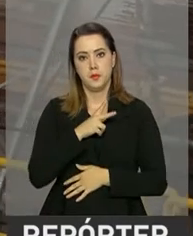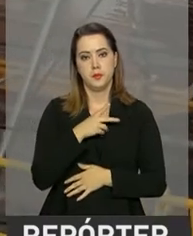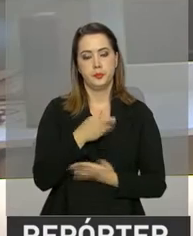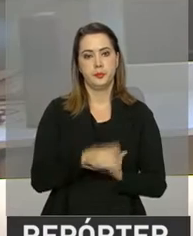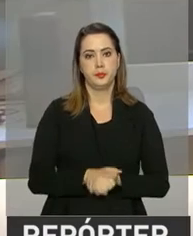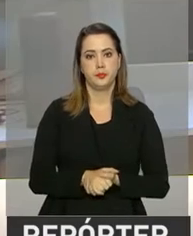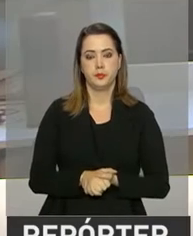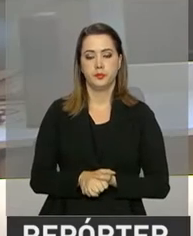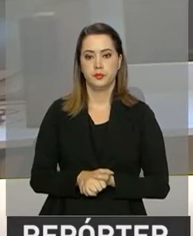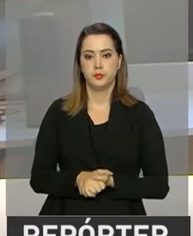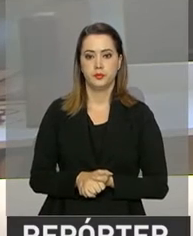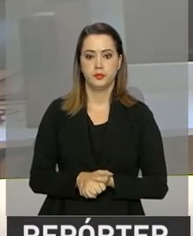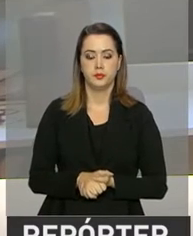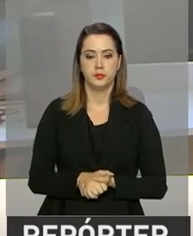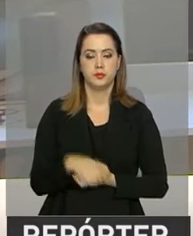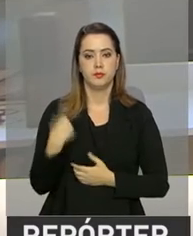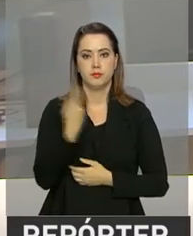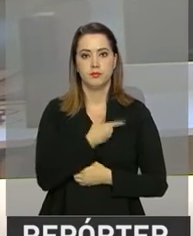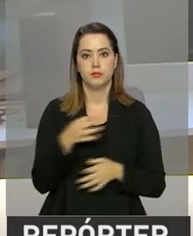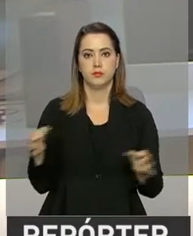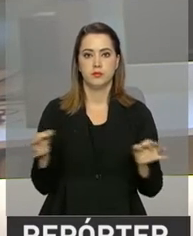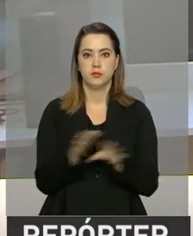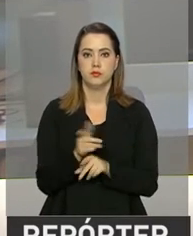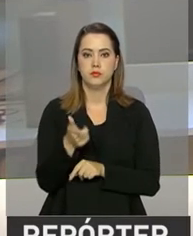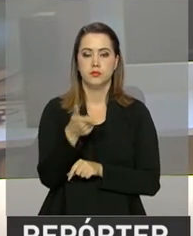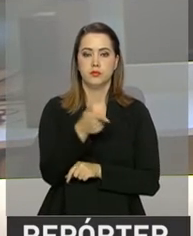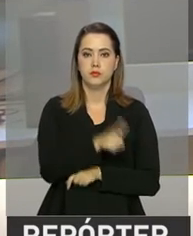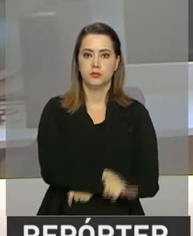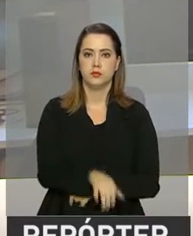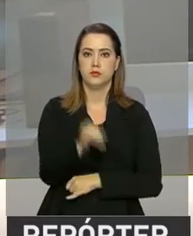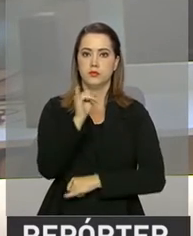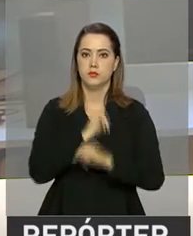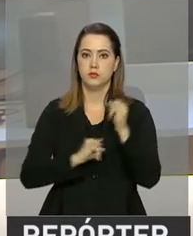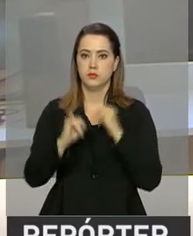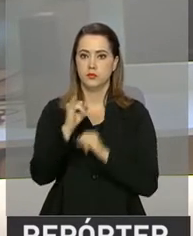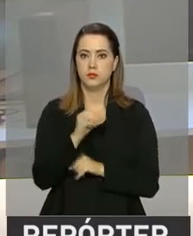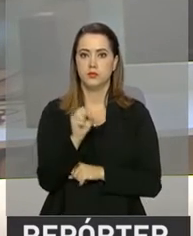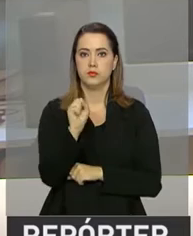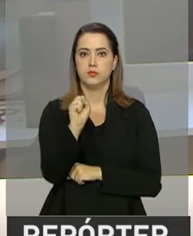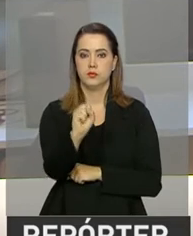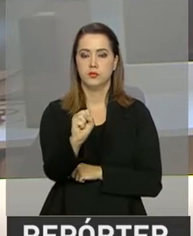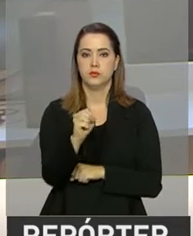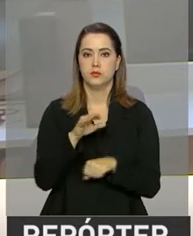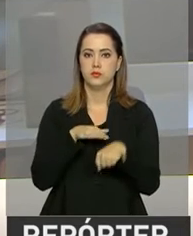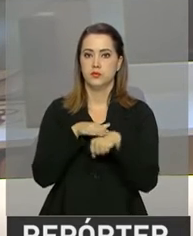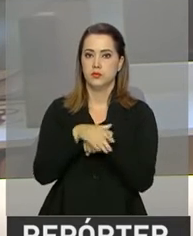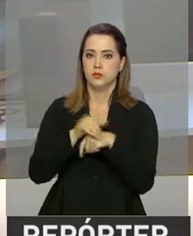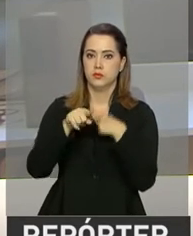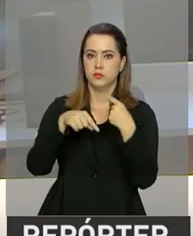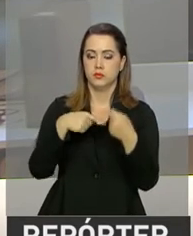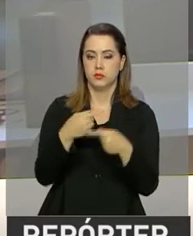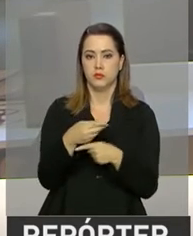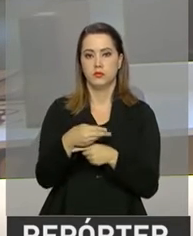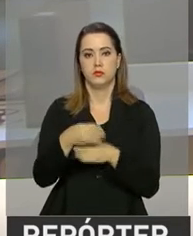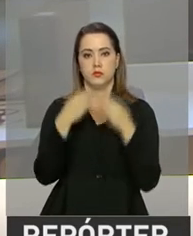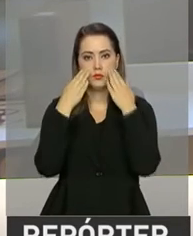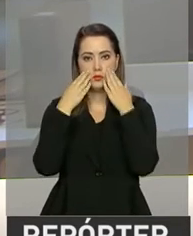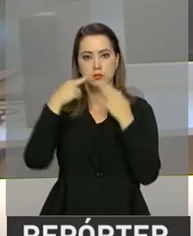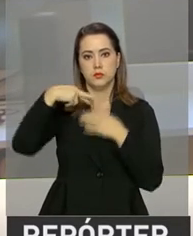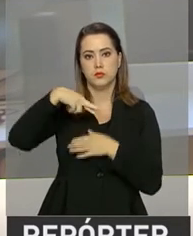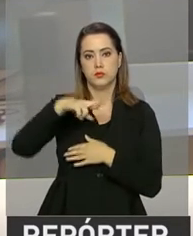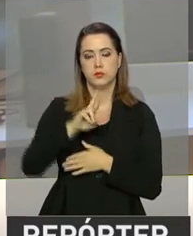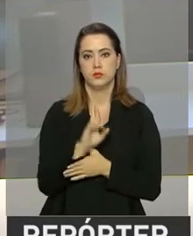privada. E nós ficamos por aqui. Voltamos a qualquer momento com outras informações ou às 8 da noite na próxima edição